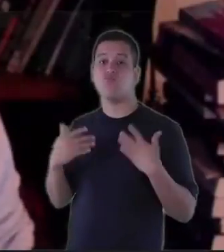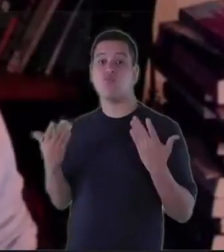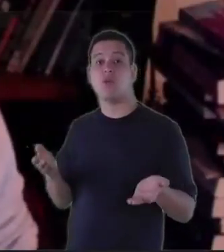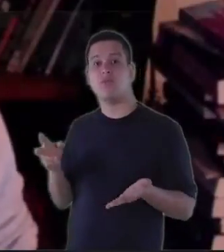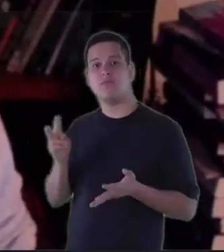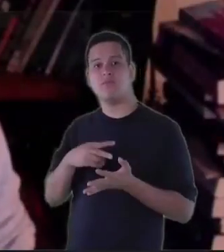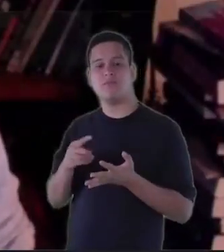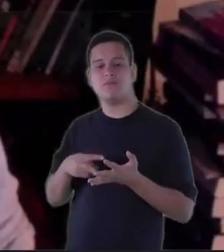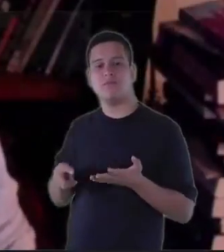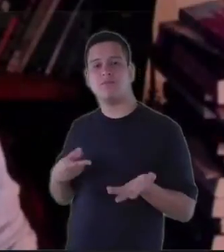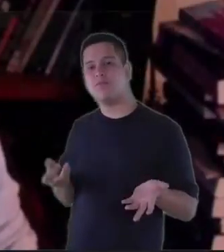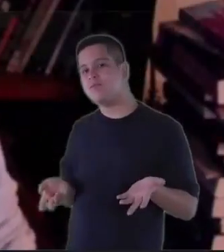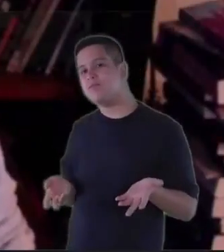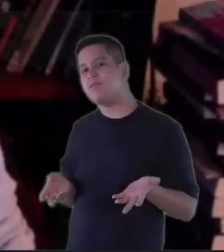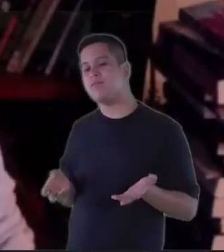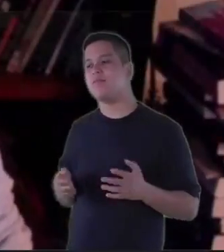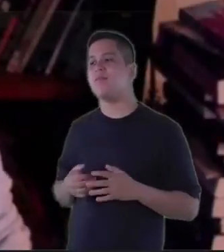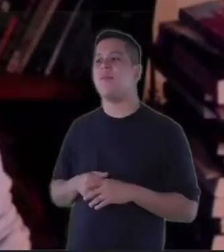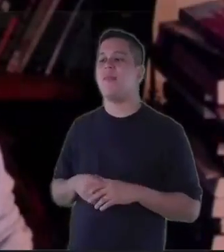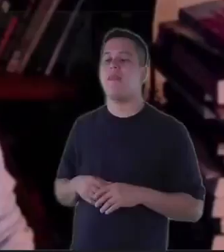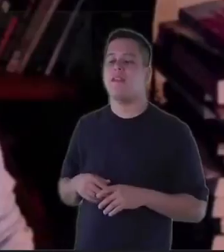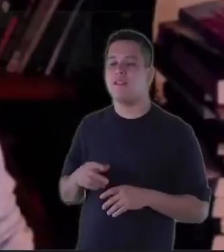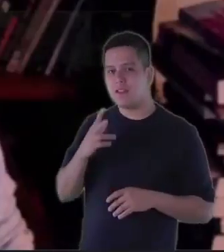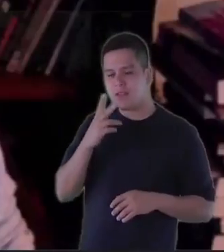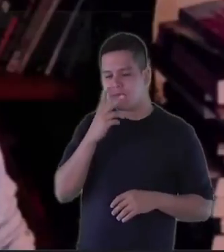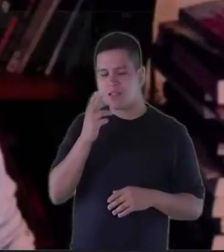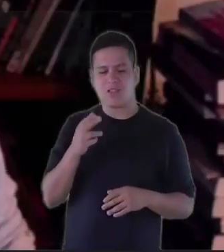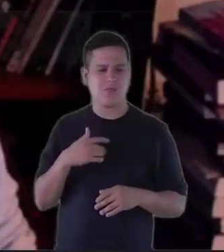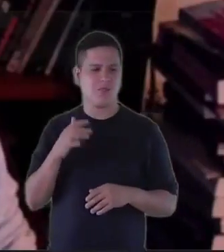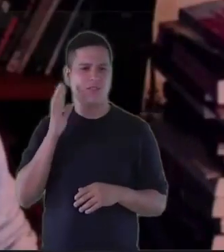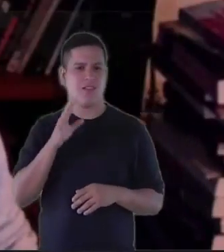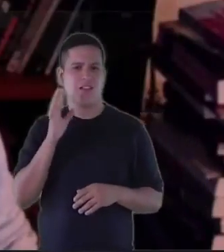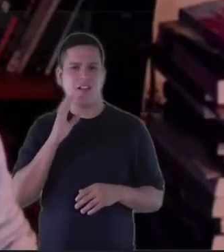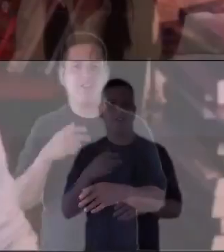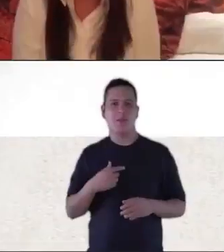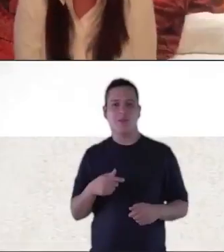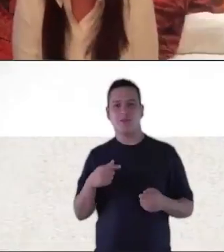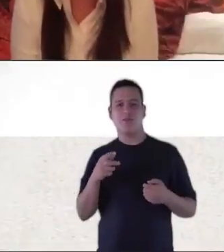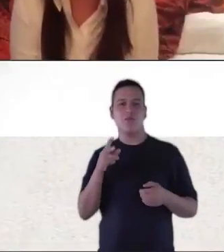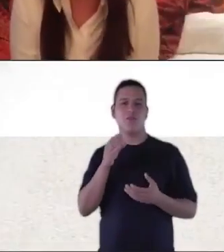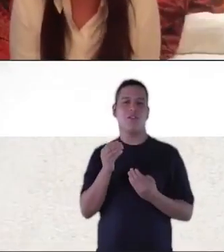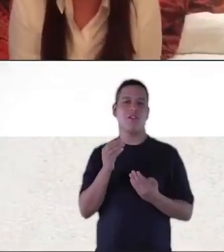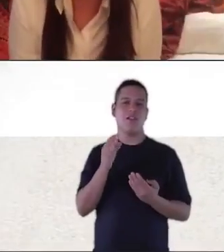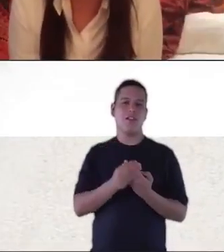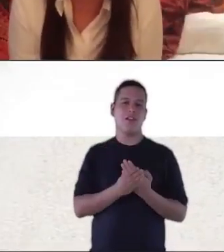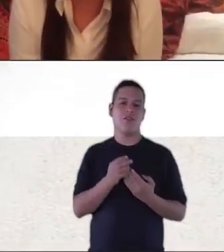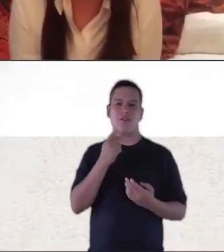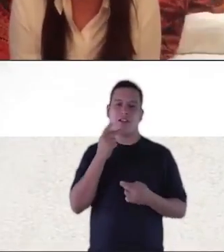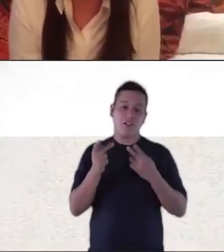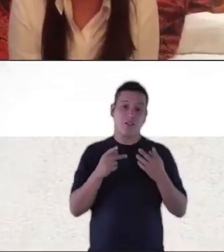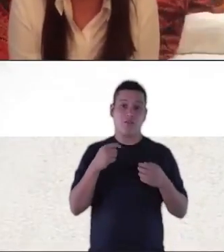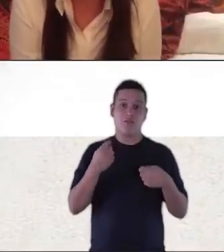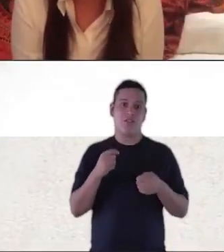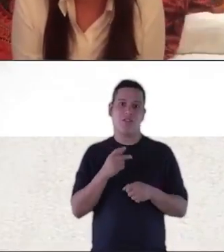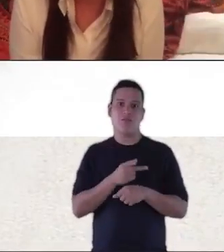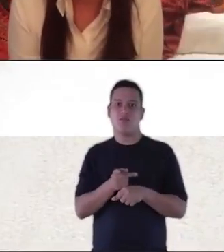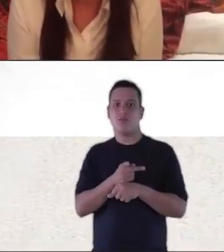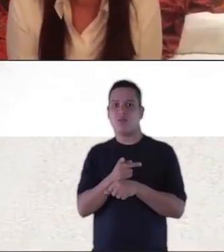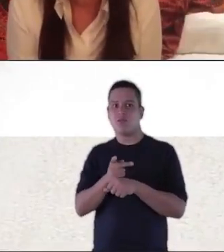muito interessante, né, Malu? Era meio novela, né? Tem que descobrir o assassino ali, então era legal. Não, esse livro realmente